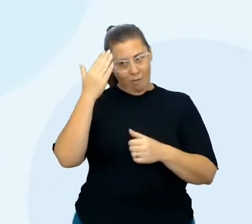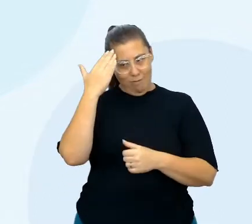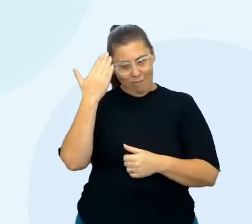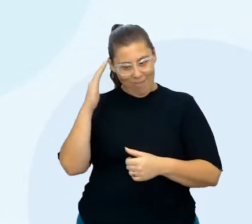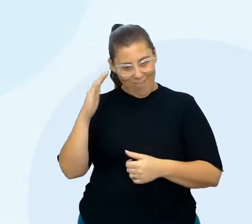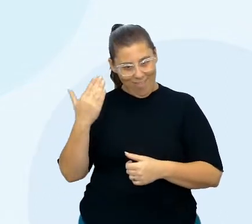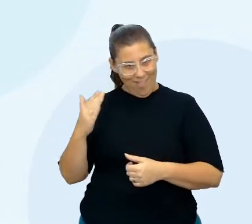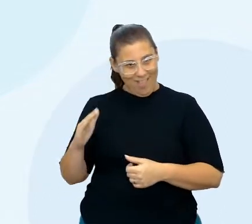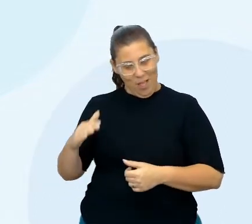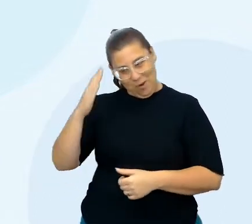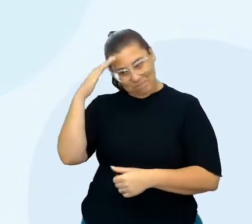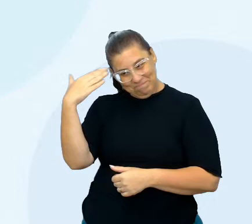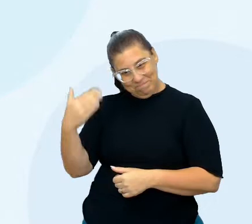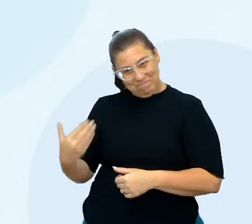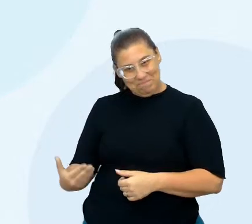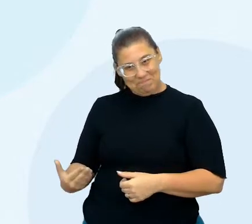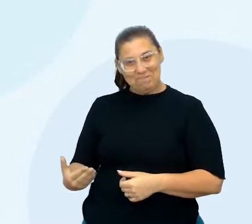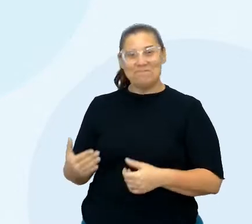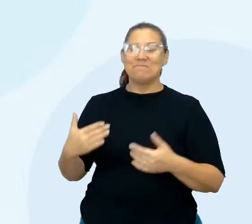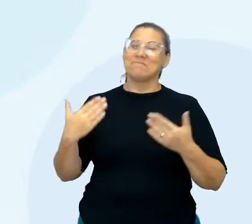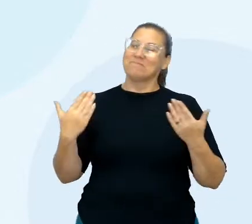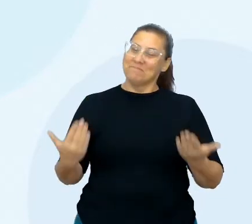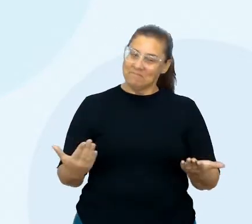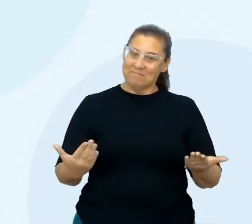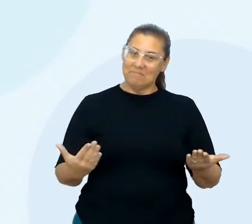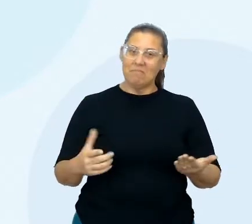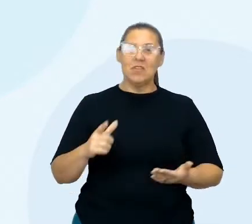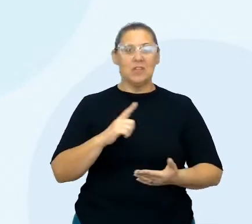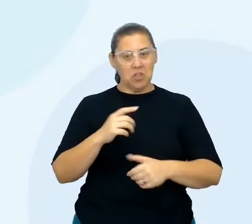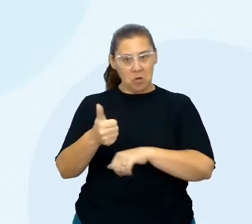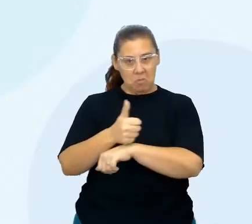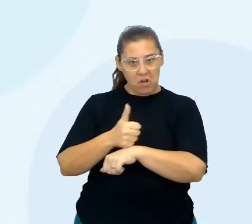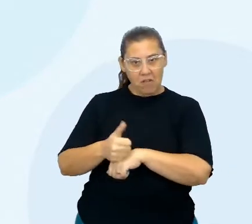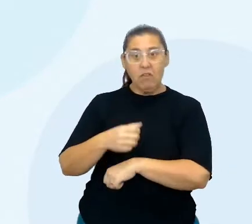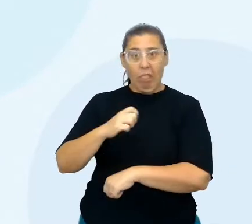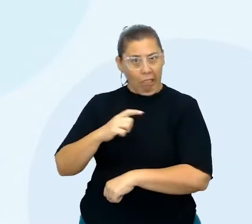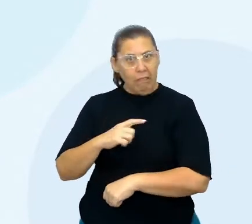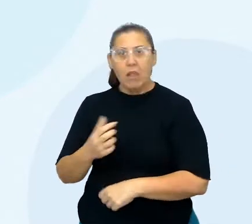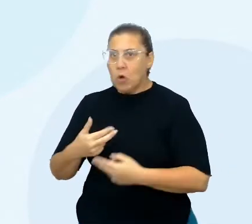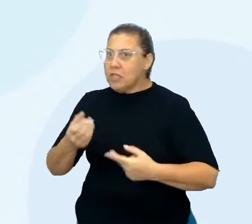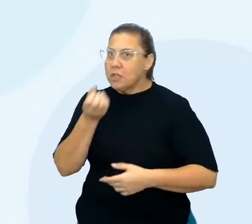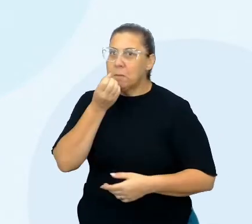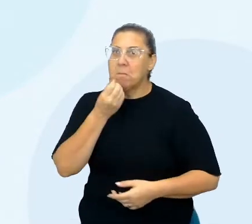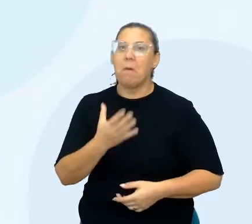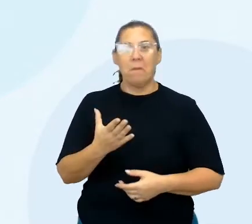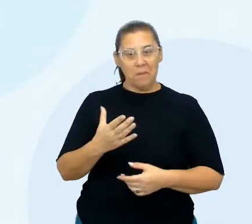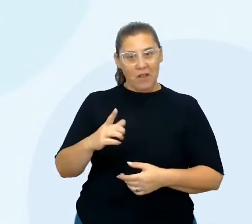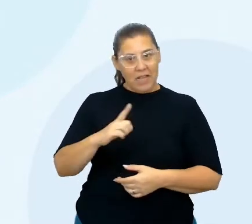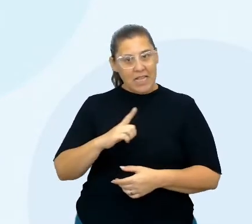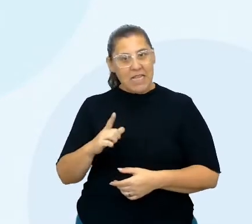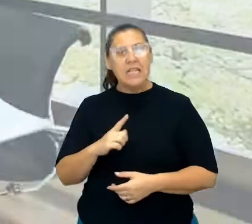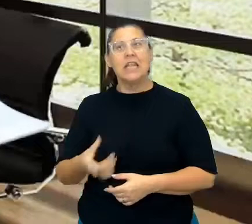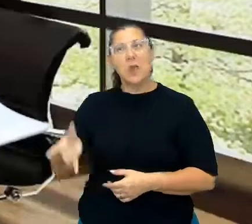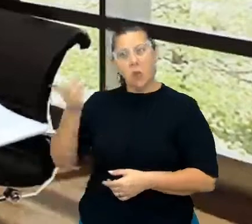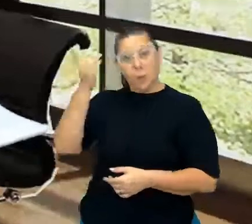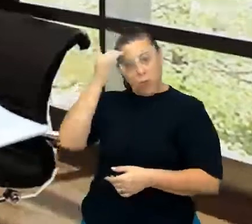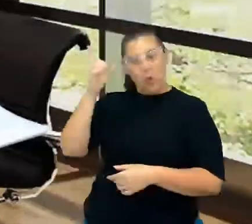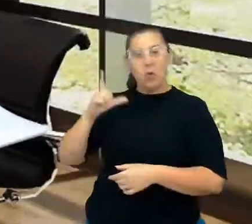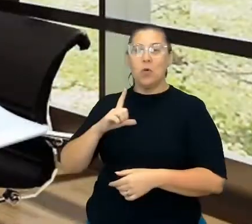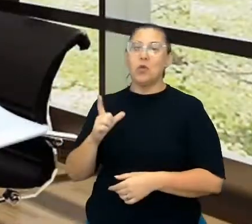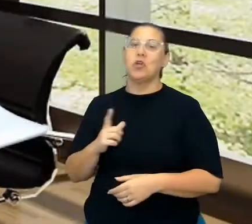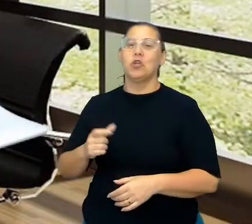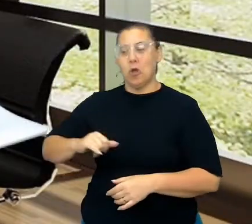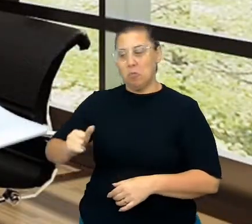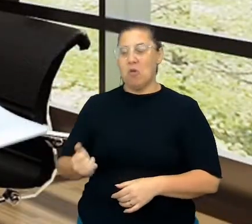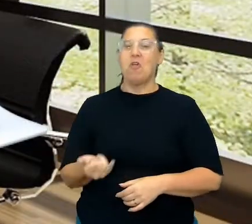honra, não é isso? Muito bem. Então, gente, aquele que tem uma profissão tem um bem, né? E aquele que tem uma vocação tem um cargo de